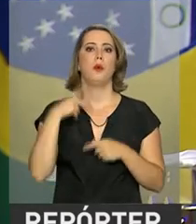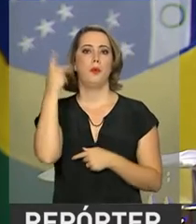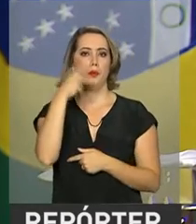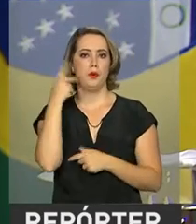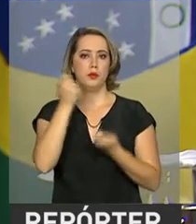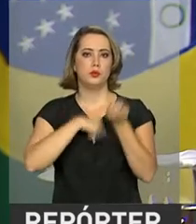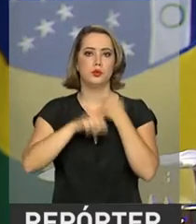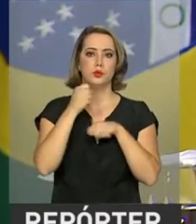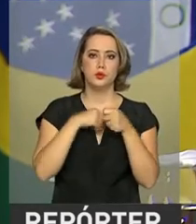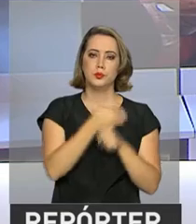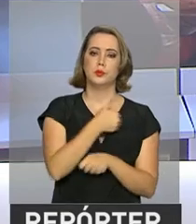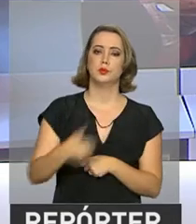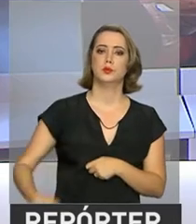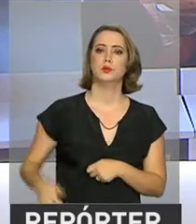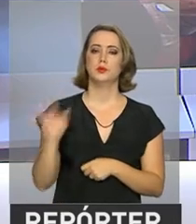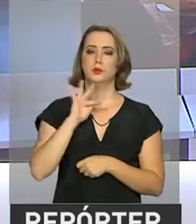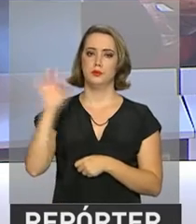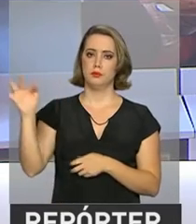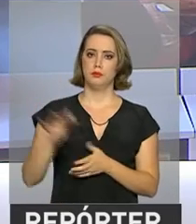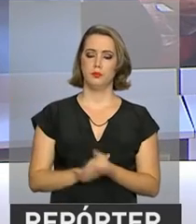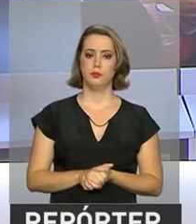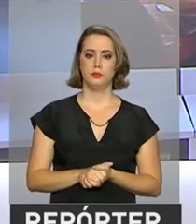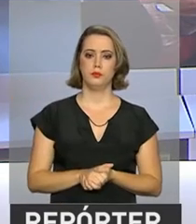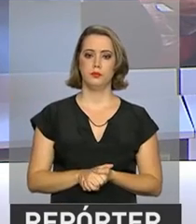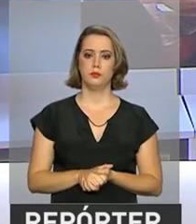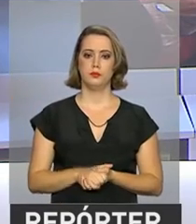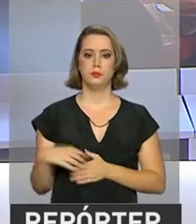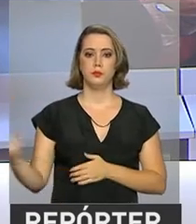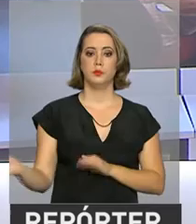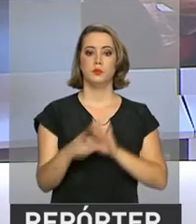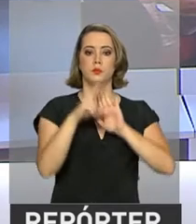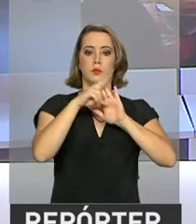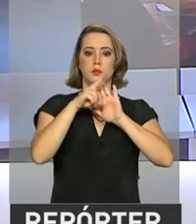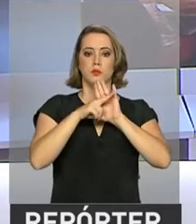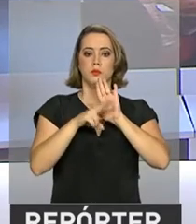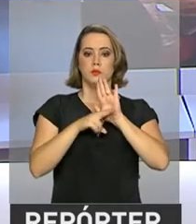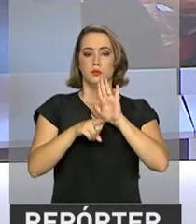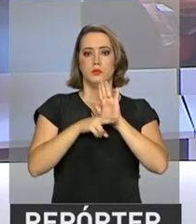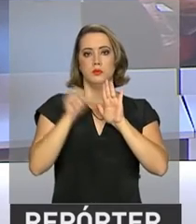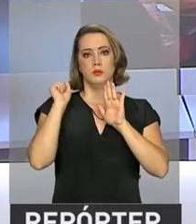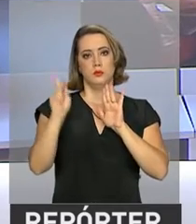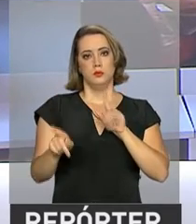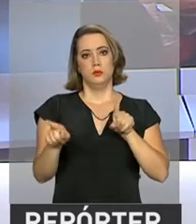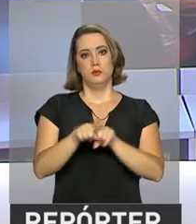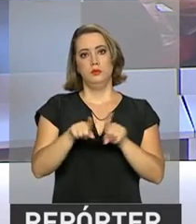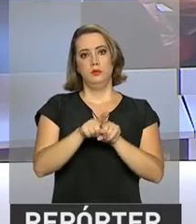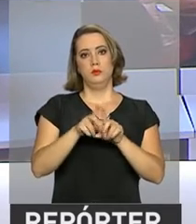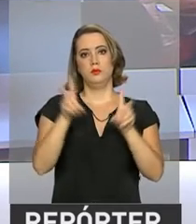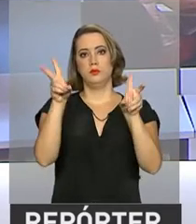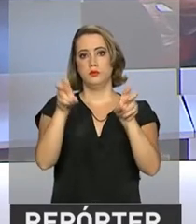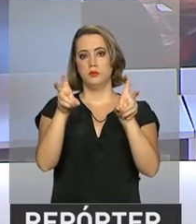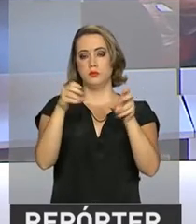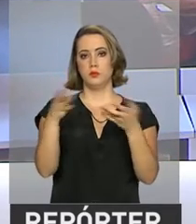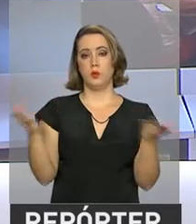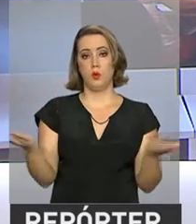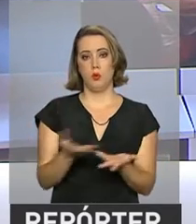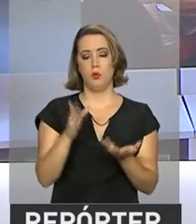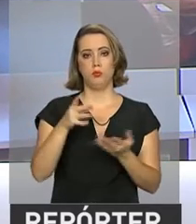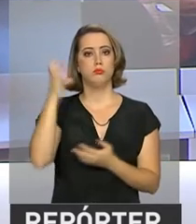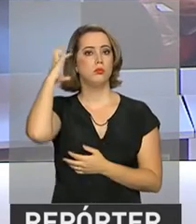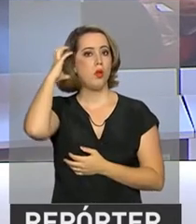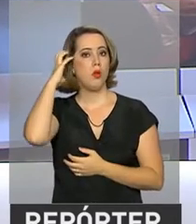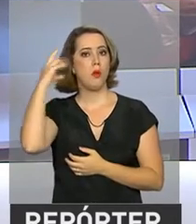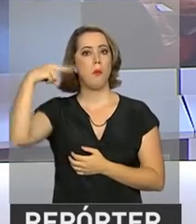o governo federal à reforma da previdência também foi tema de um debate promovido transmitido hoje pela rádio nacional